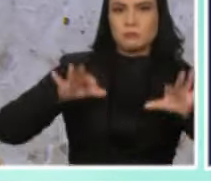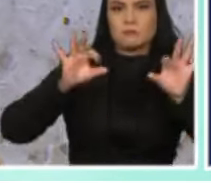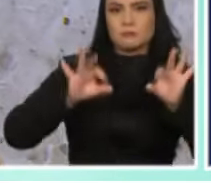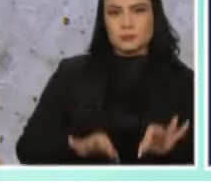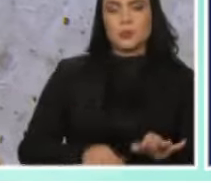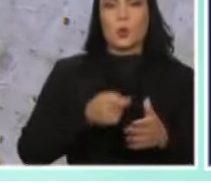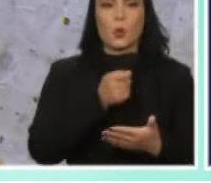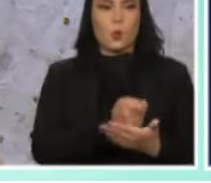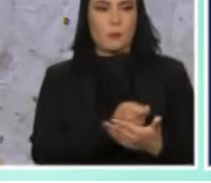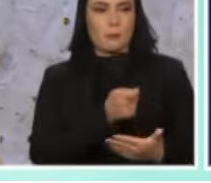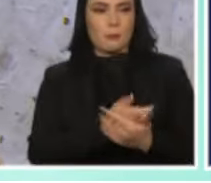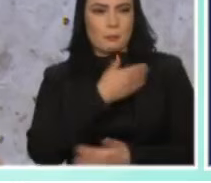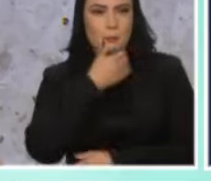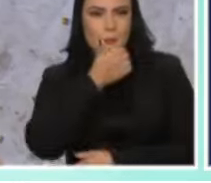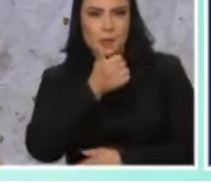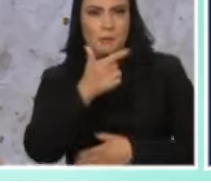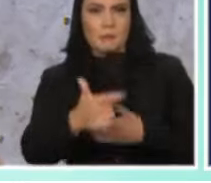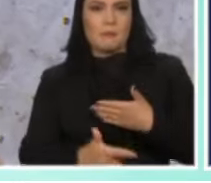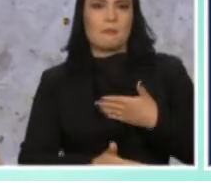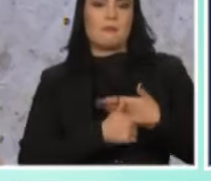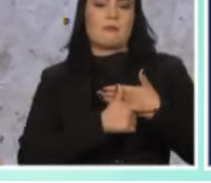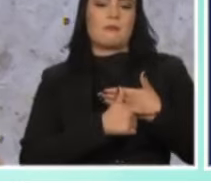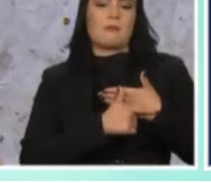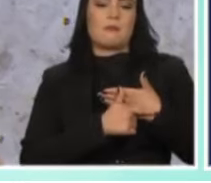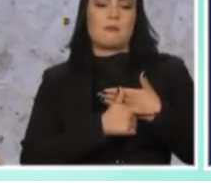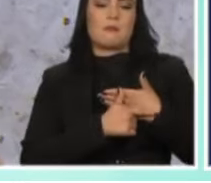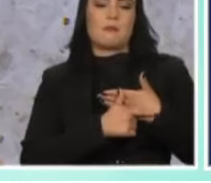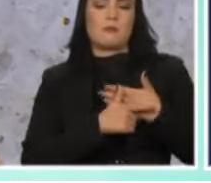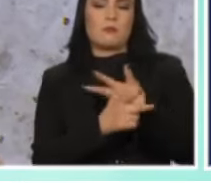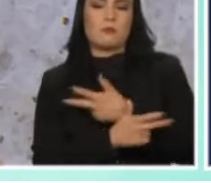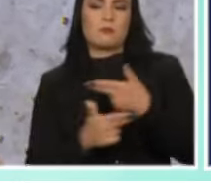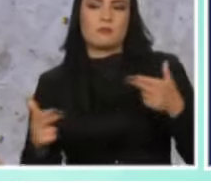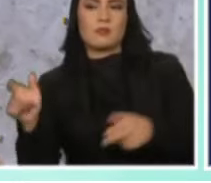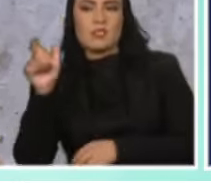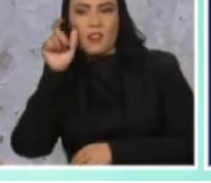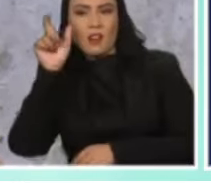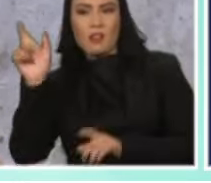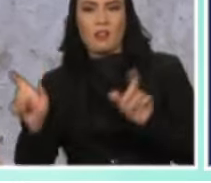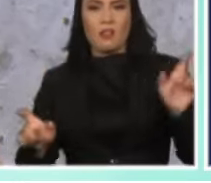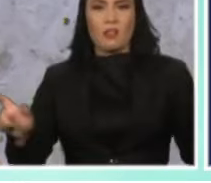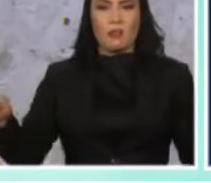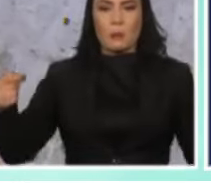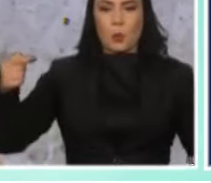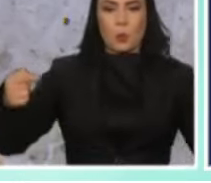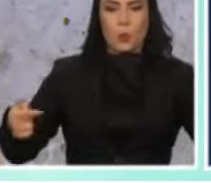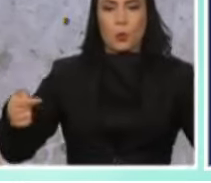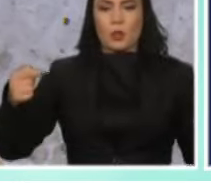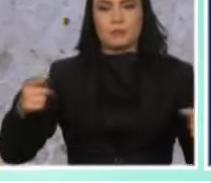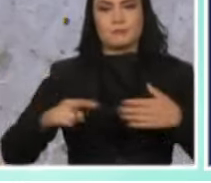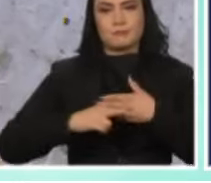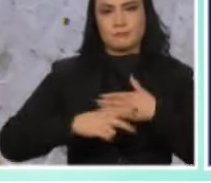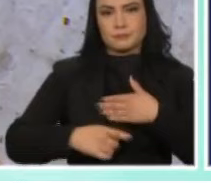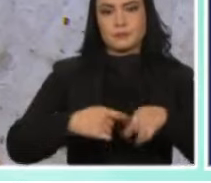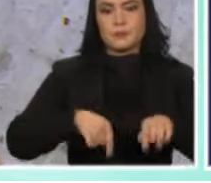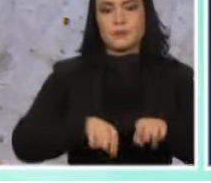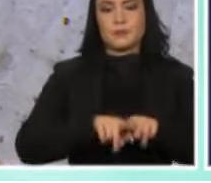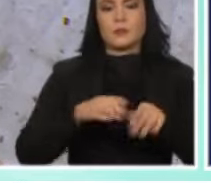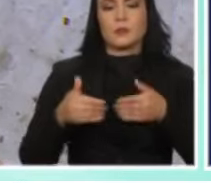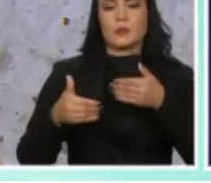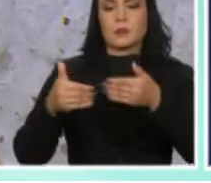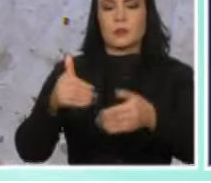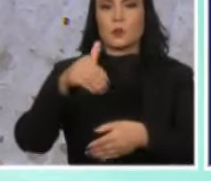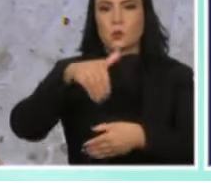que já foram resolvidas como por exemplo as decisões individuais as decisões monocráticas tão questionadas pelos deputados e pelos